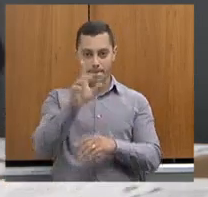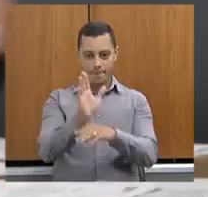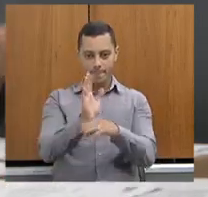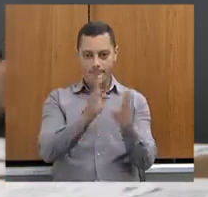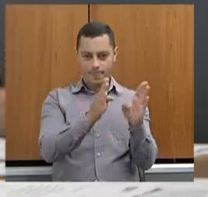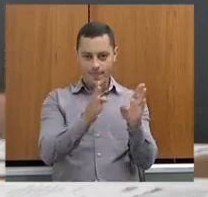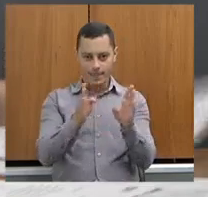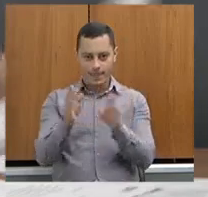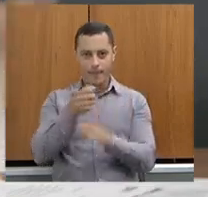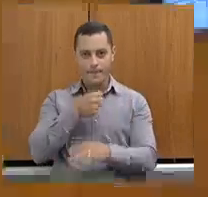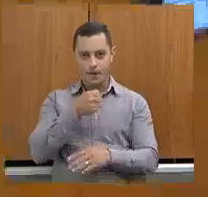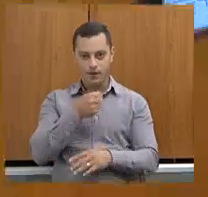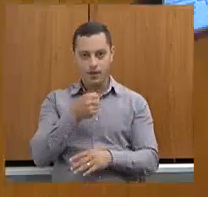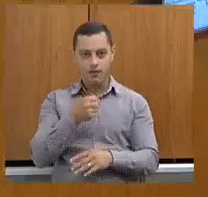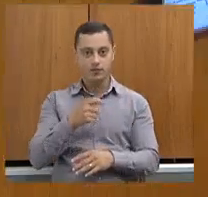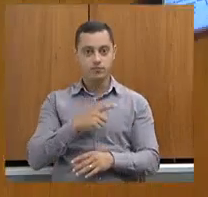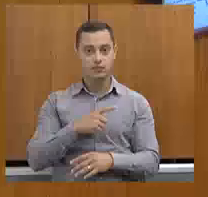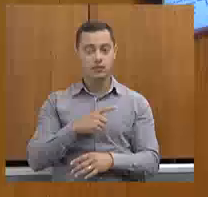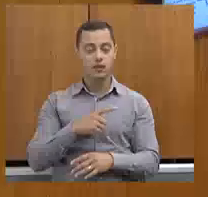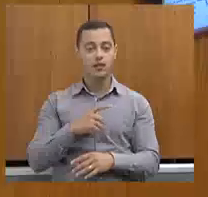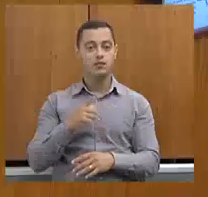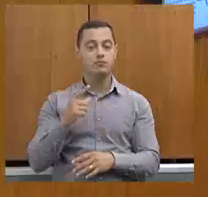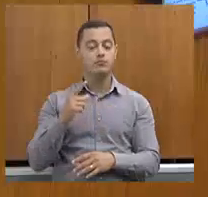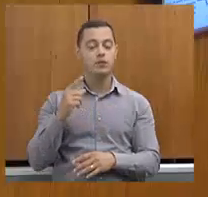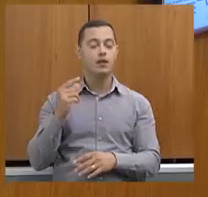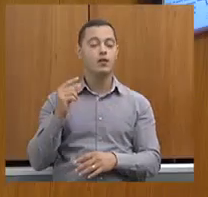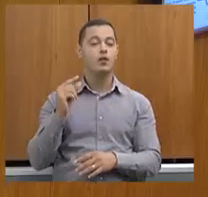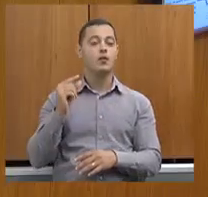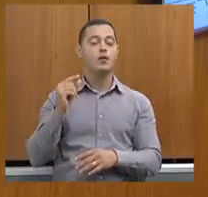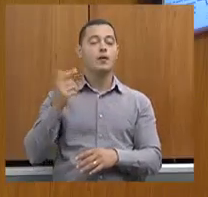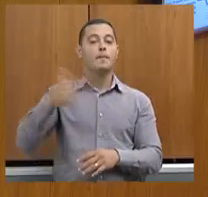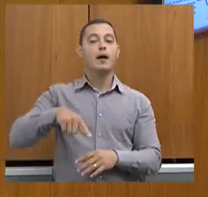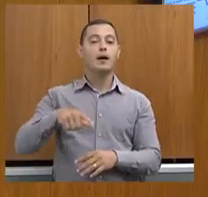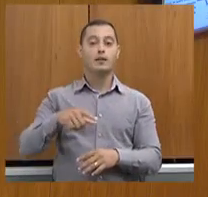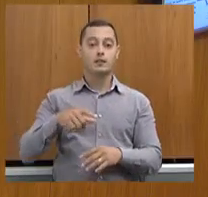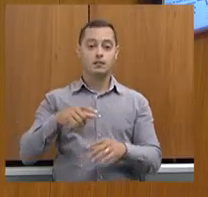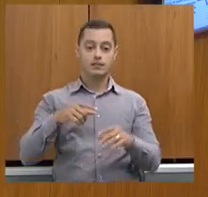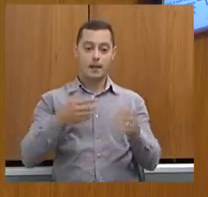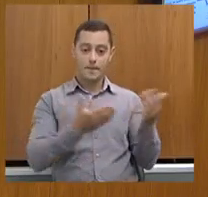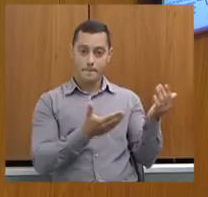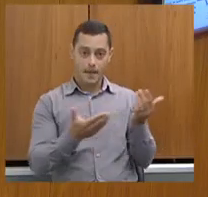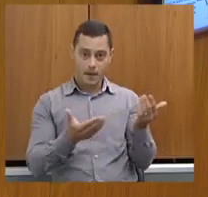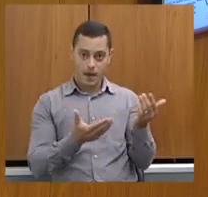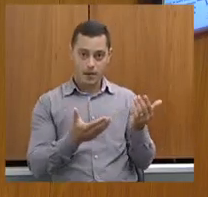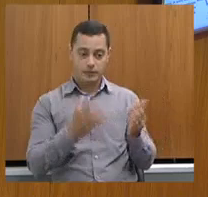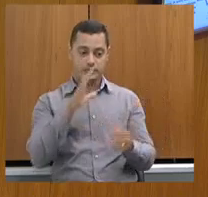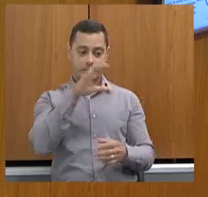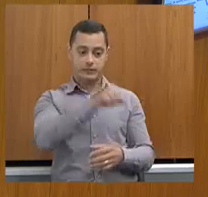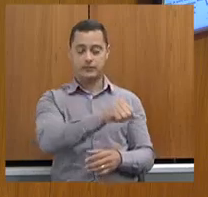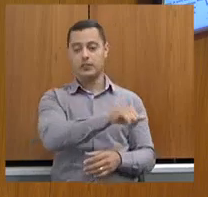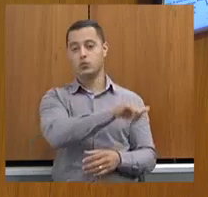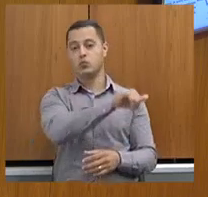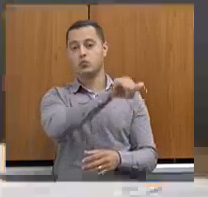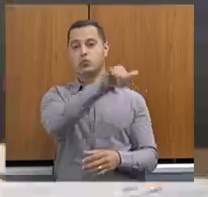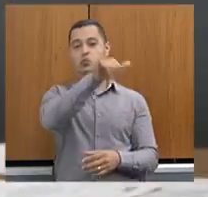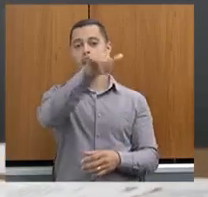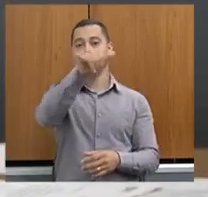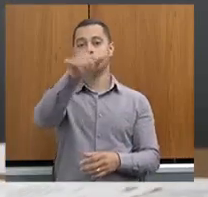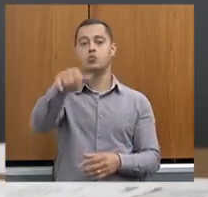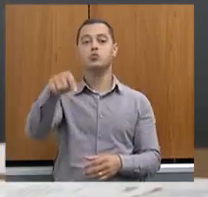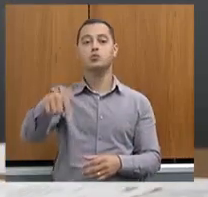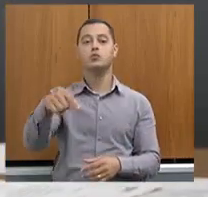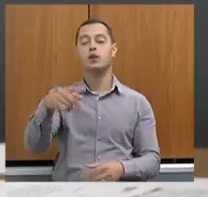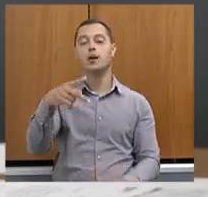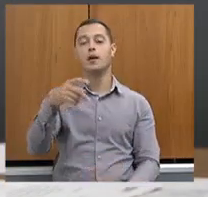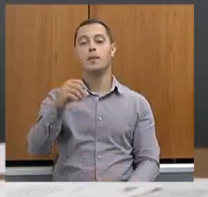Deputado Jean Freire nós pegamos essa vítima levamos para Porto Alegre na volta